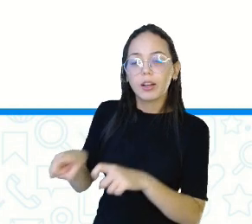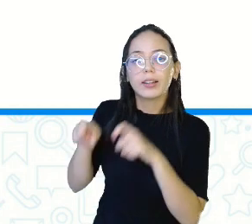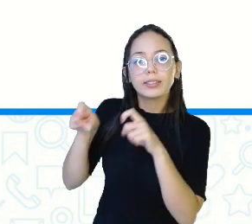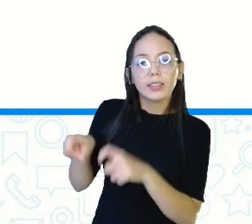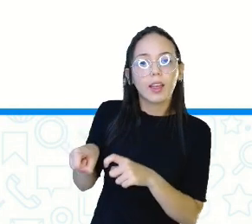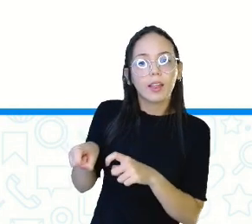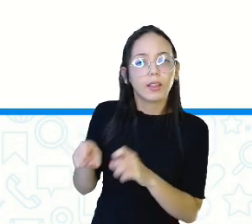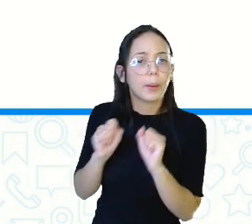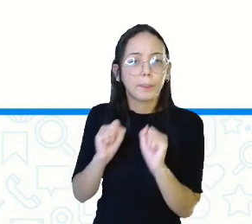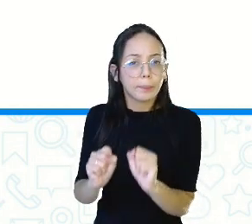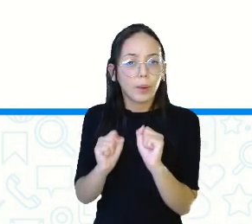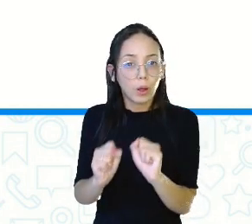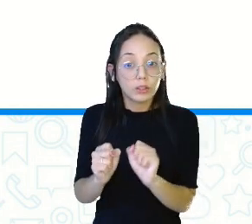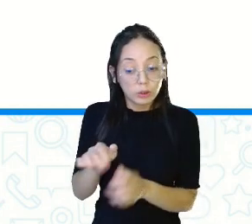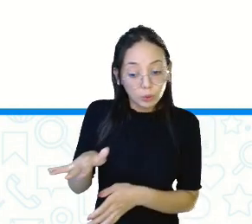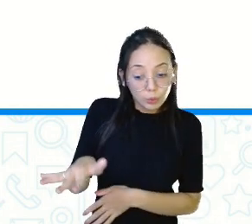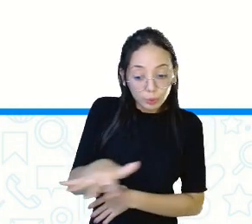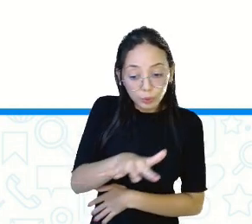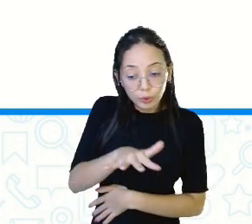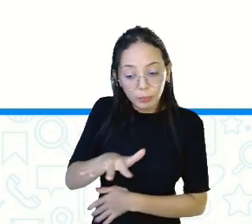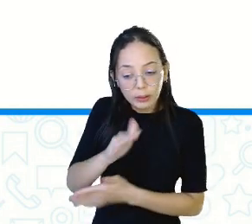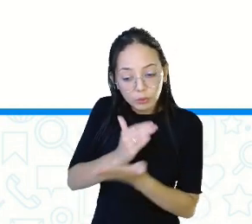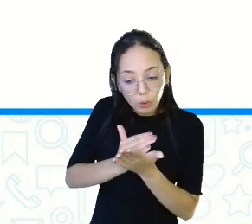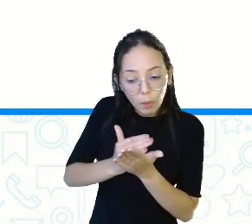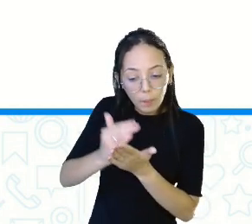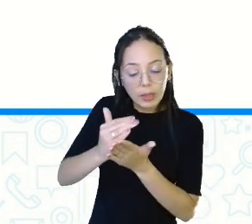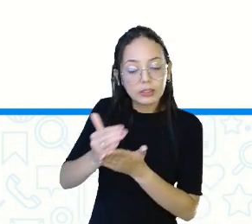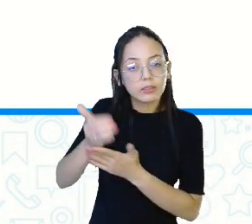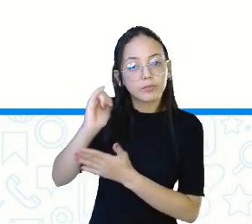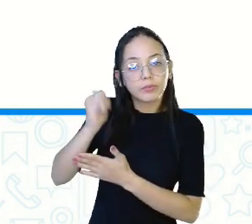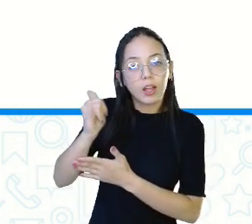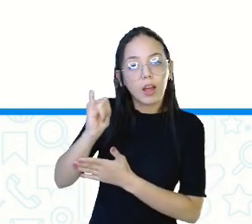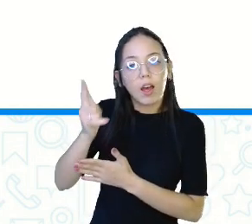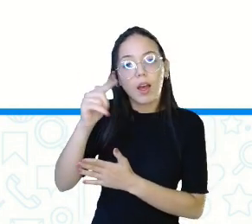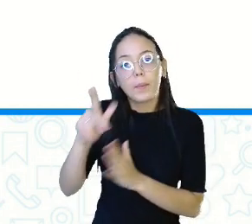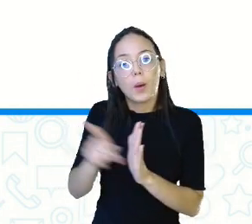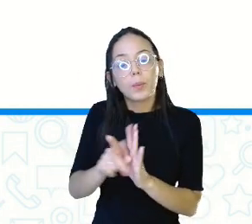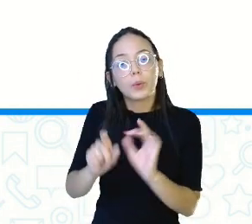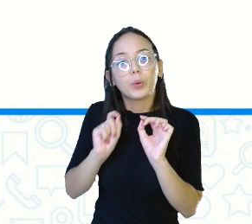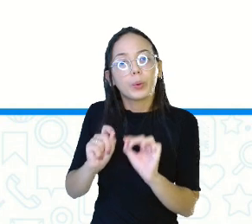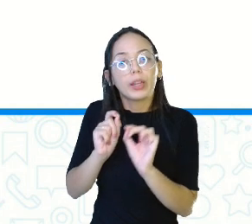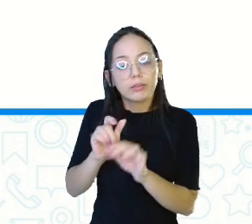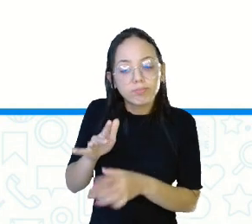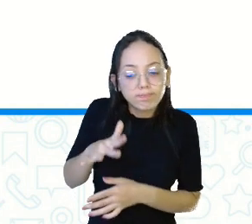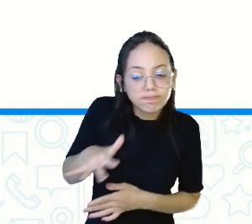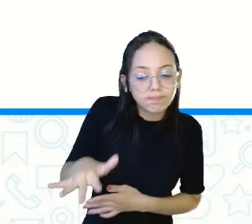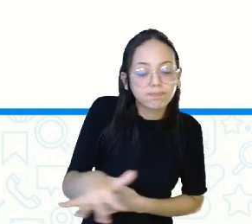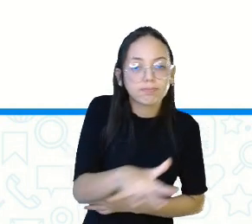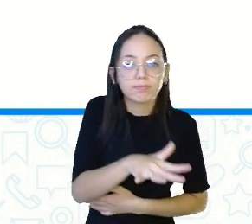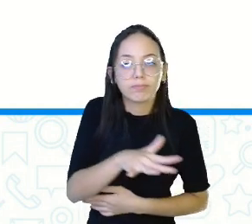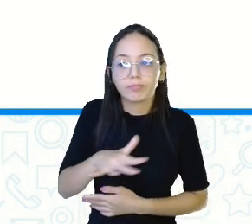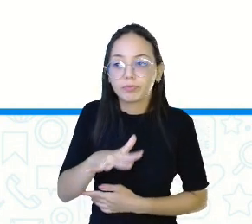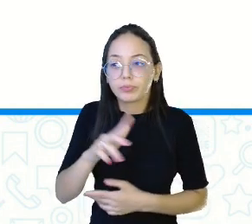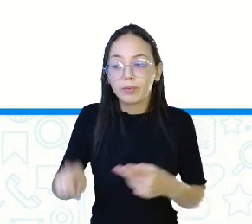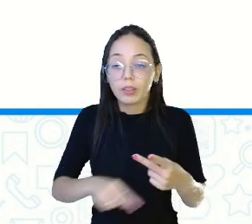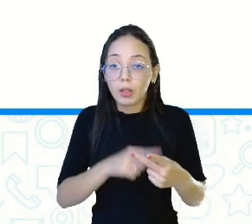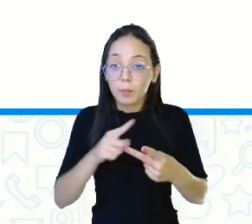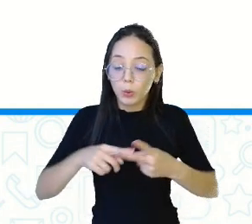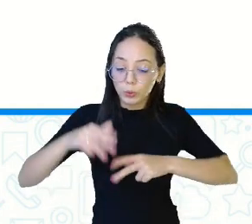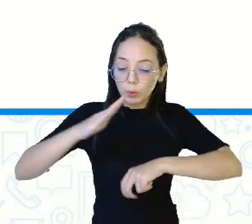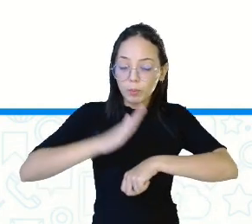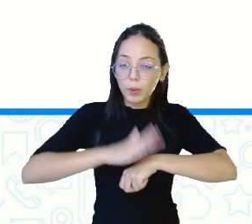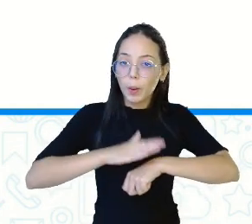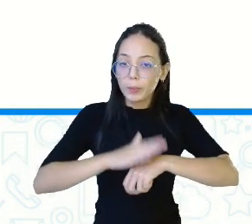fazenda. Então, o espaço, quando eu começo a contar o meu conto, ele é delimitado. Em seguida, vem o